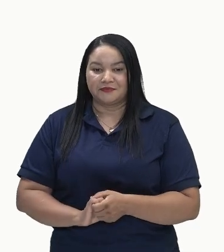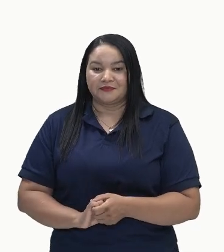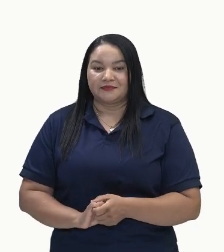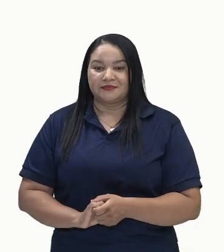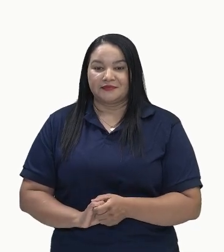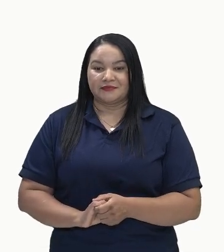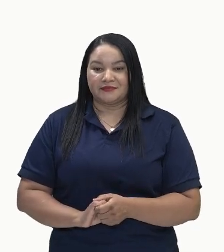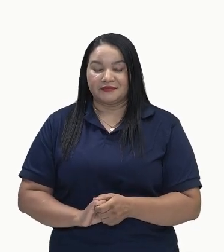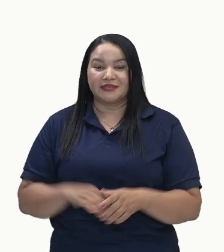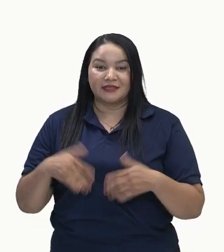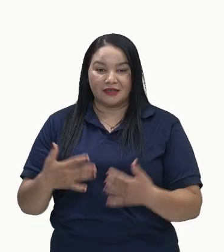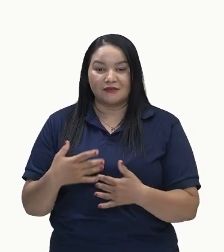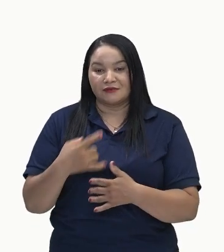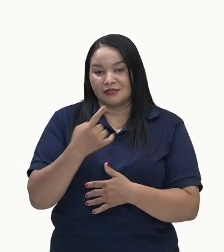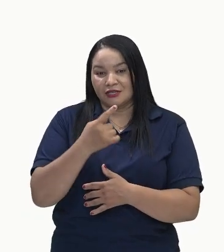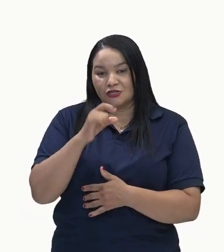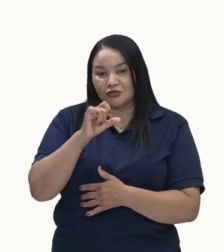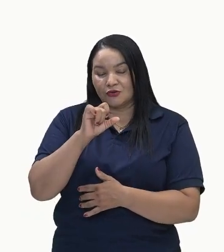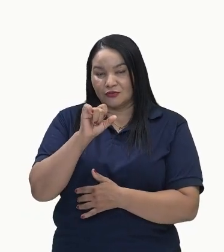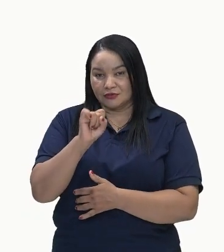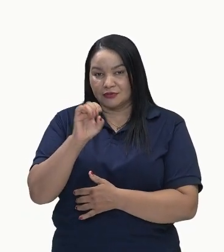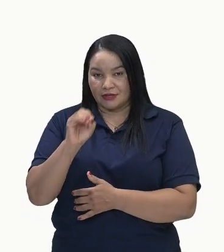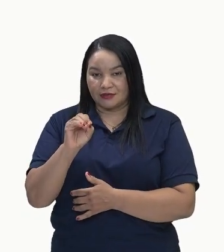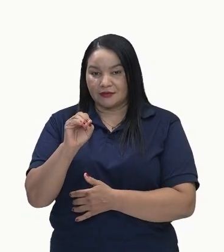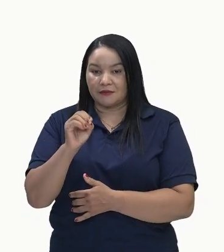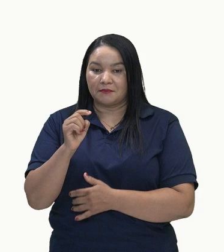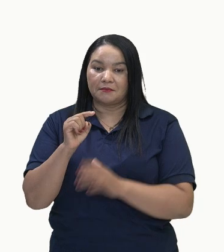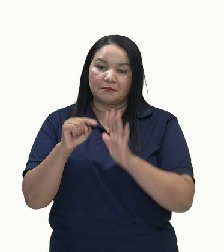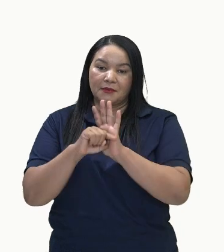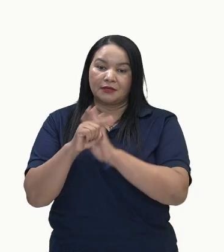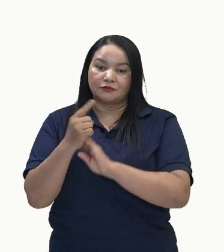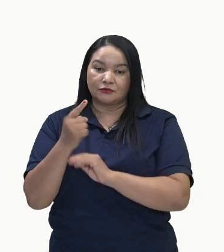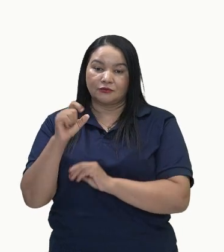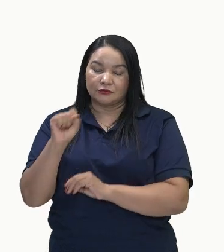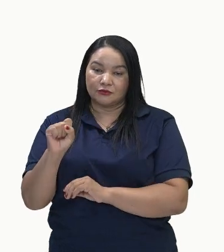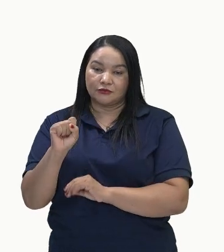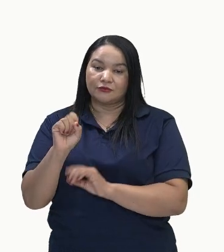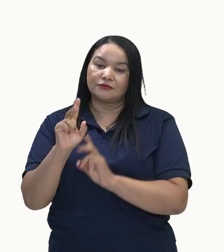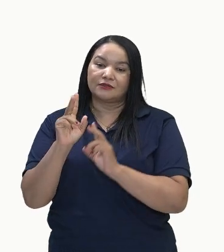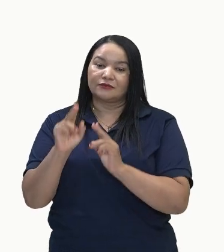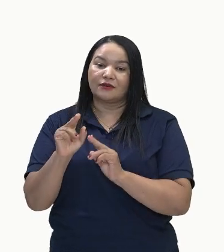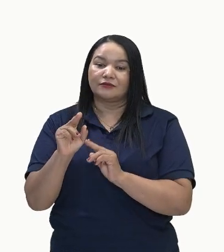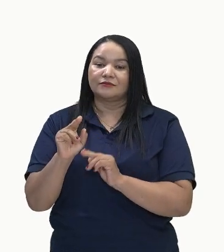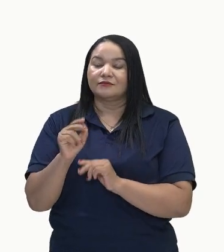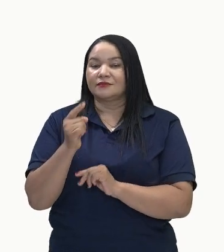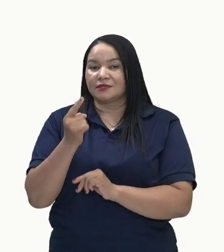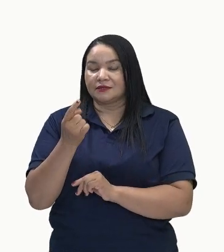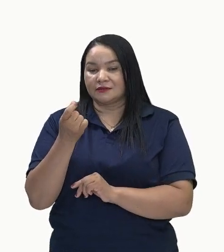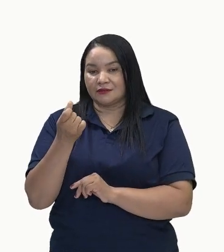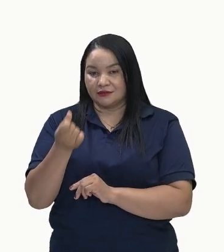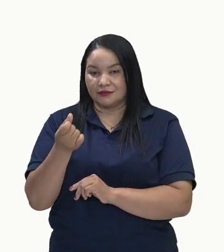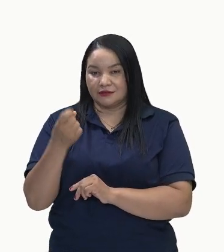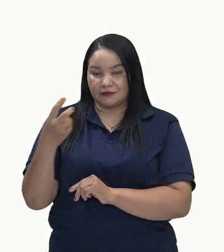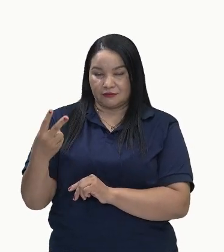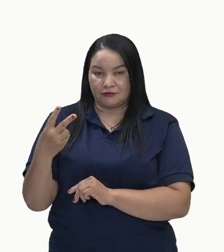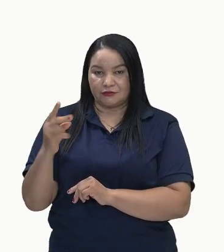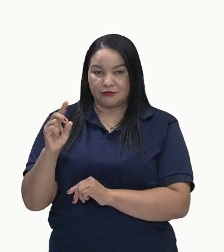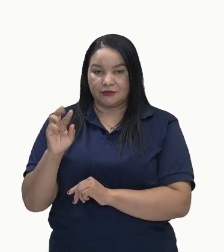Então, 180 menos 18 é igual a R$